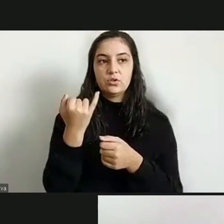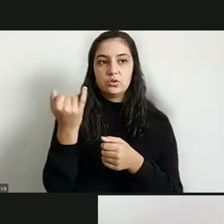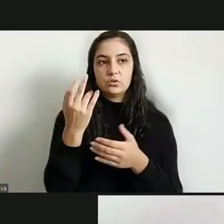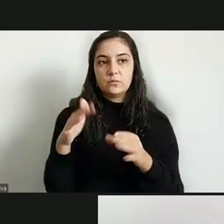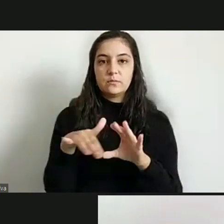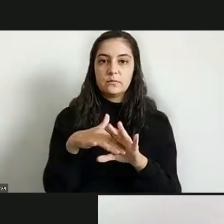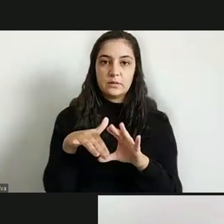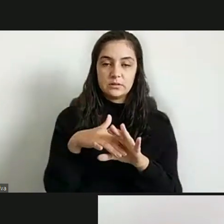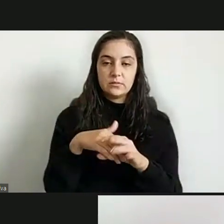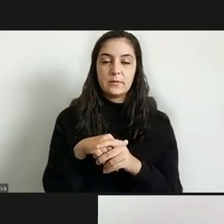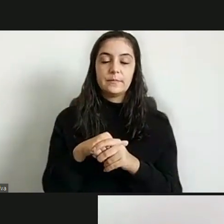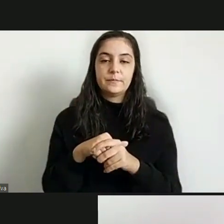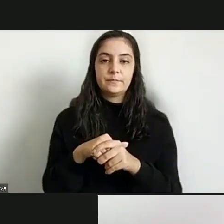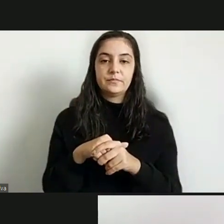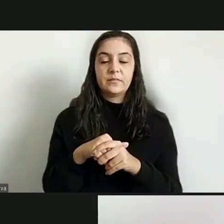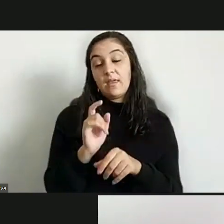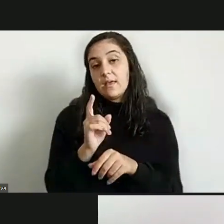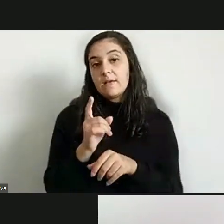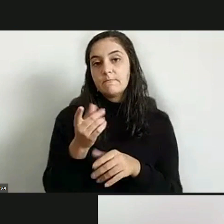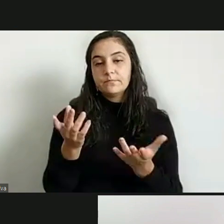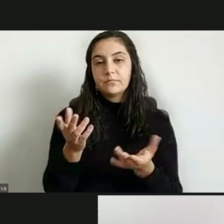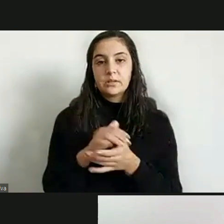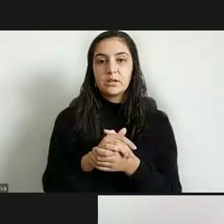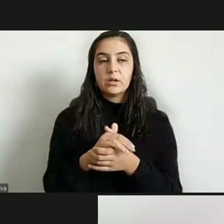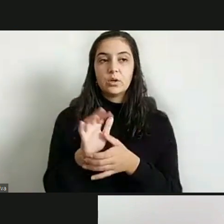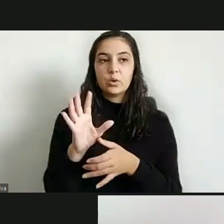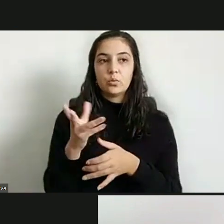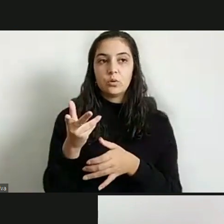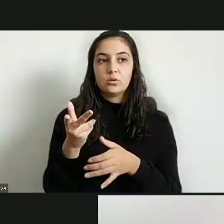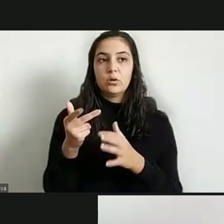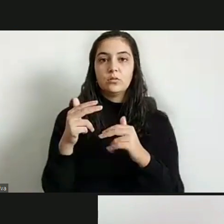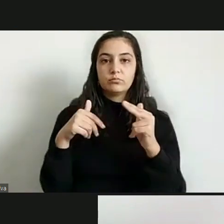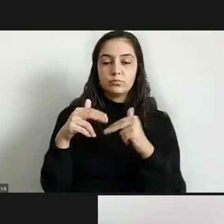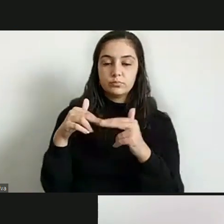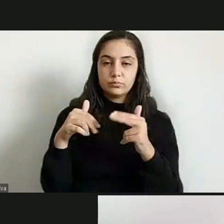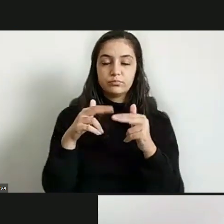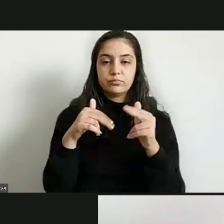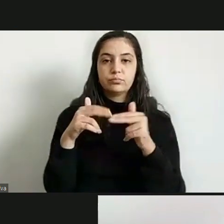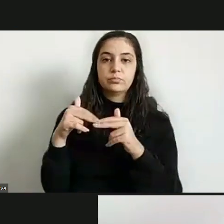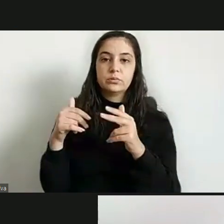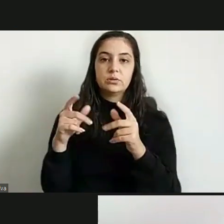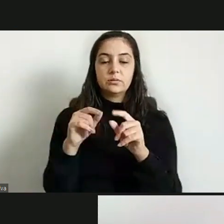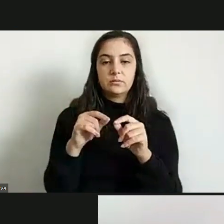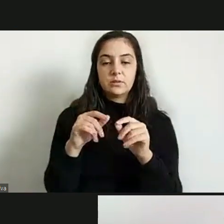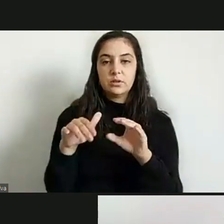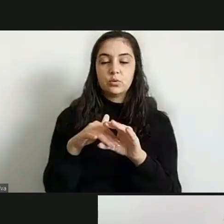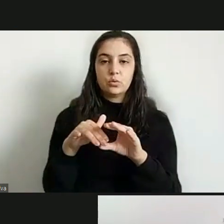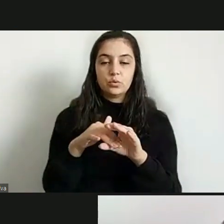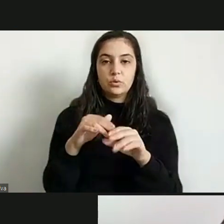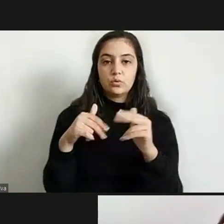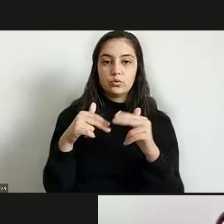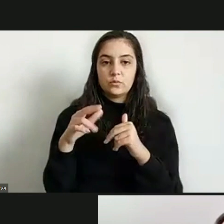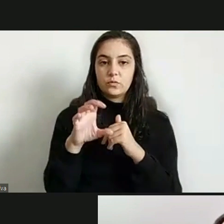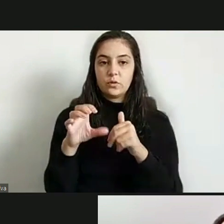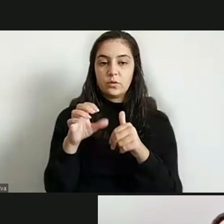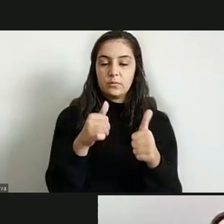parte, e é isso, não é? Quando co-construímos e construímos da maneira certa e não